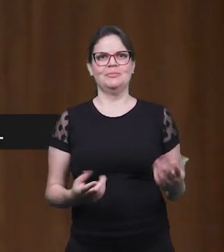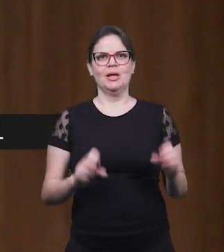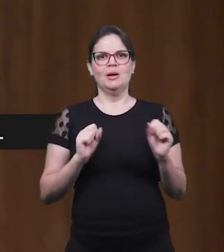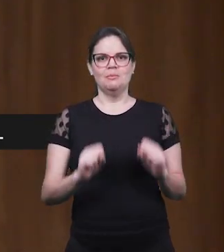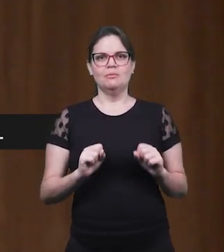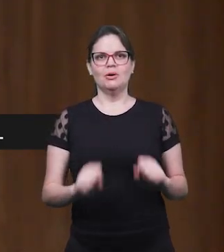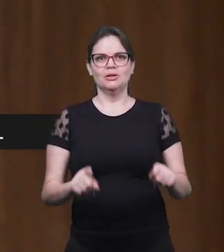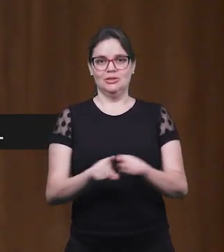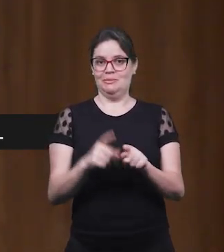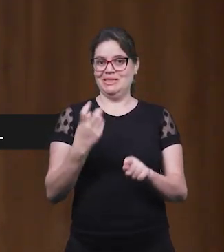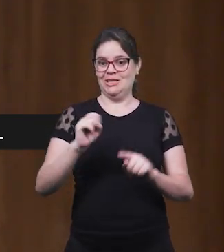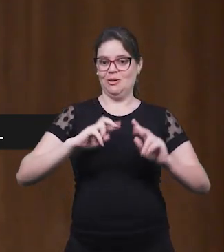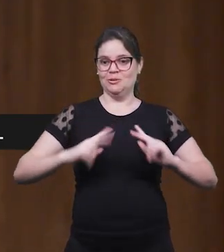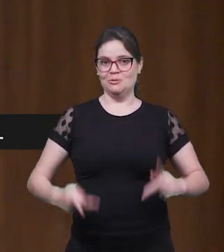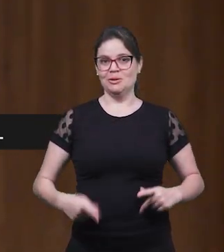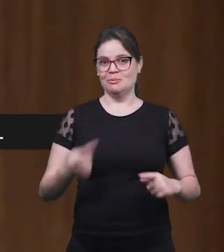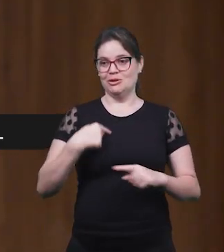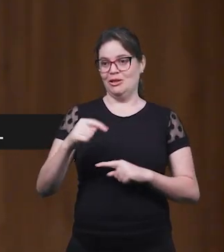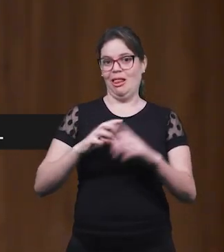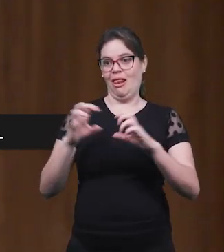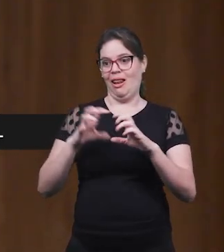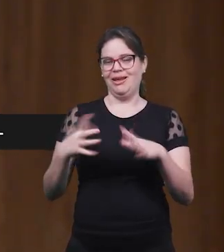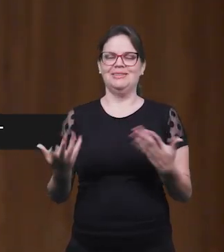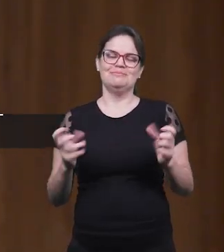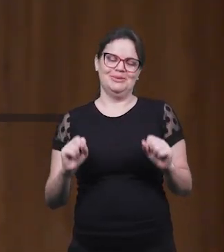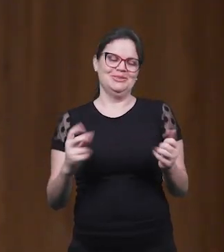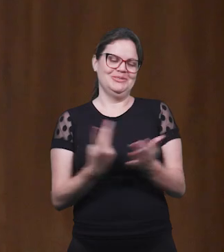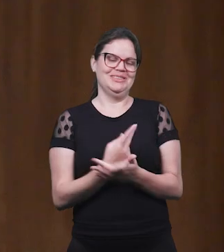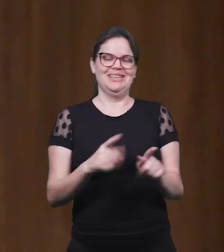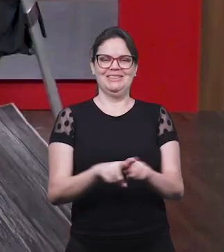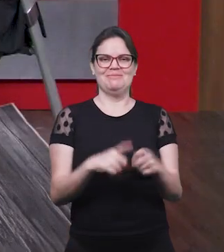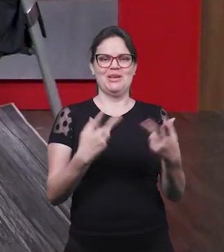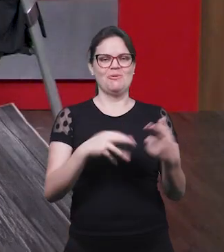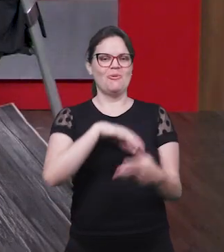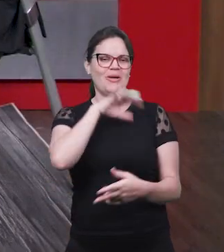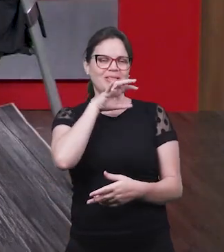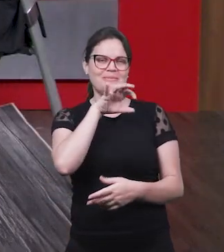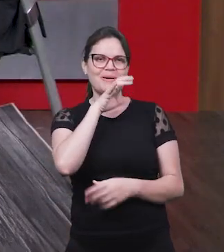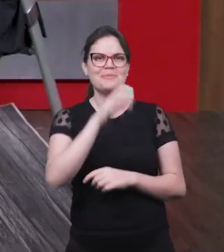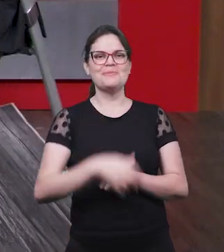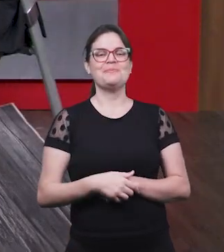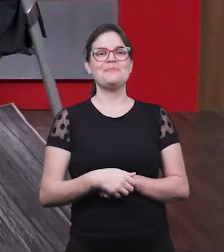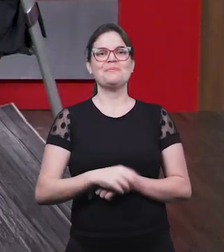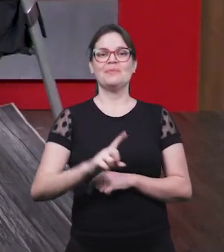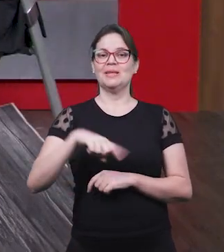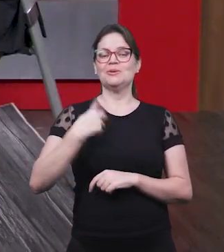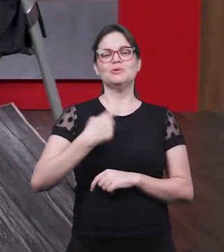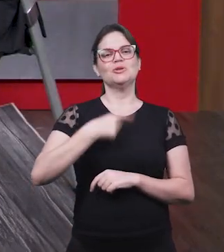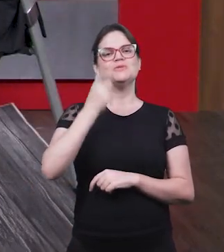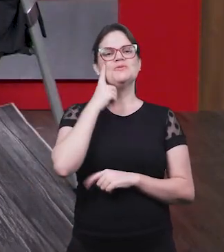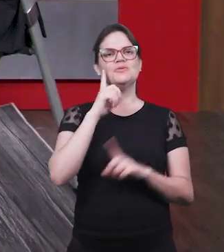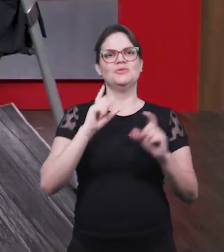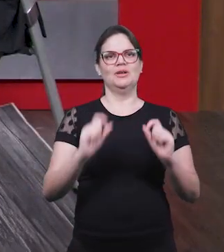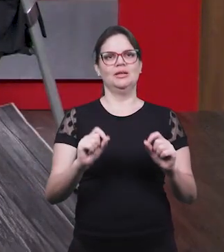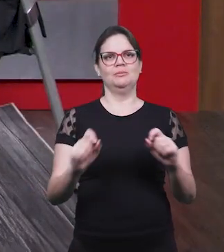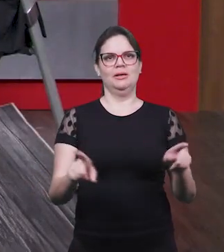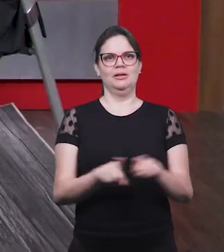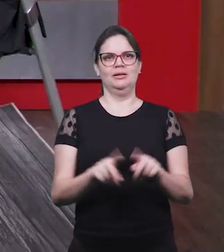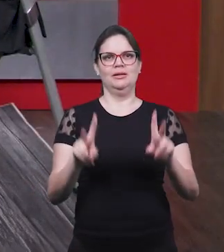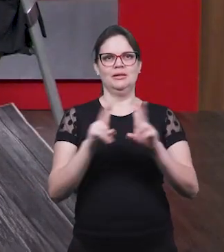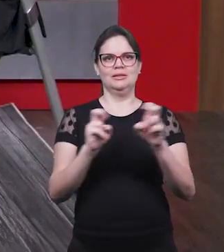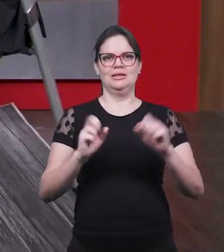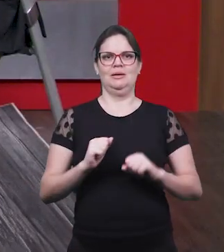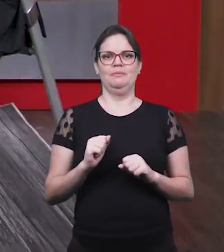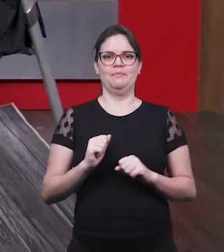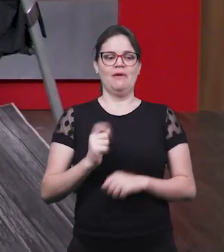até uma brigazinha lá na clínica, Sim. né? E a gente vê isso daí muito em questão, por exemplo,